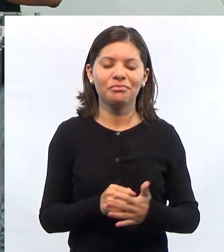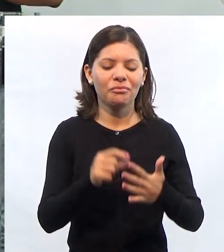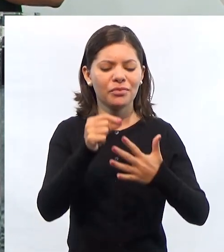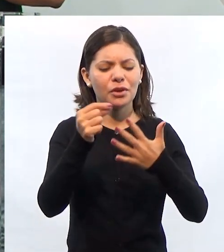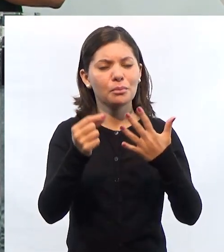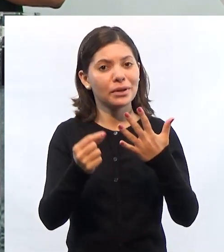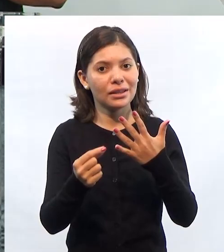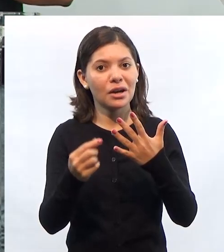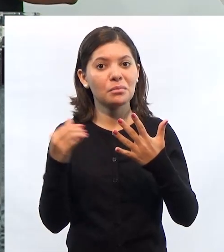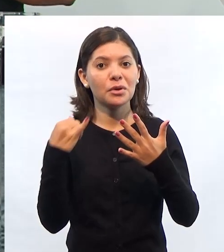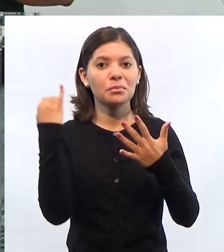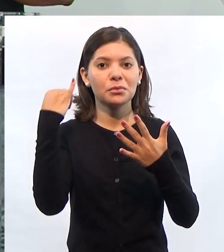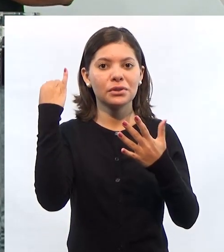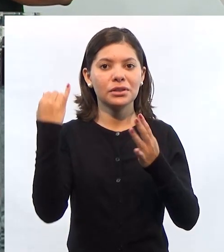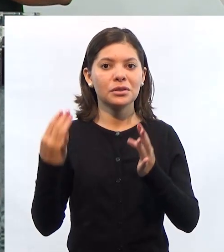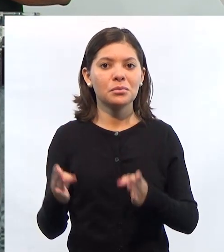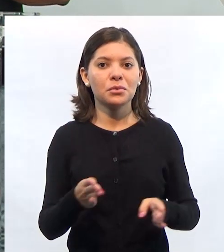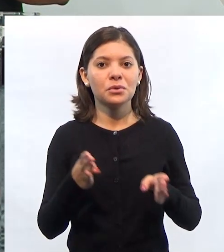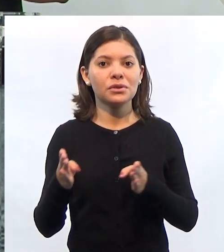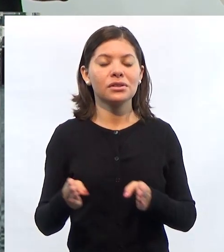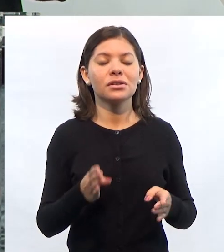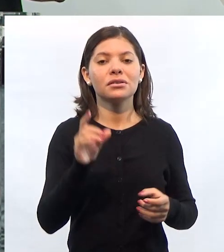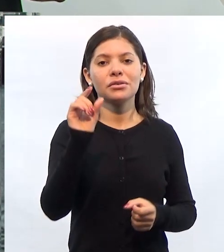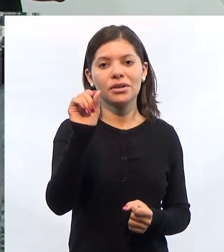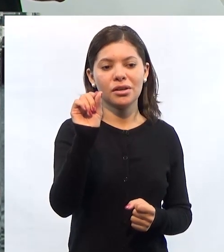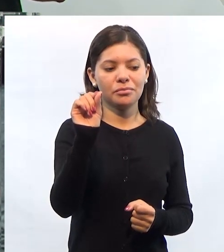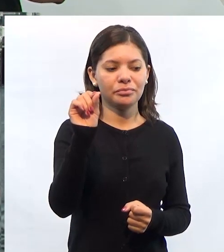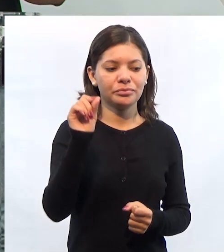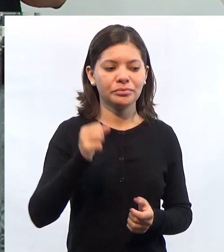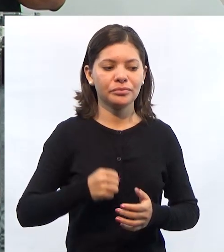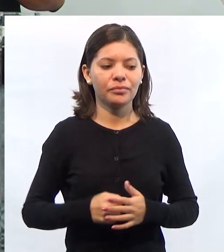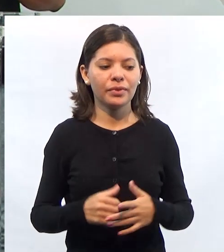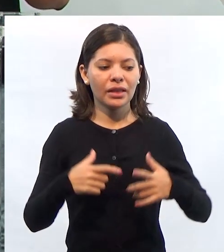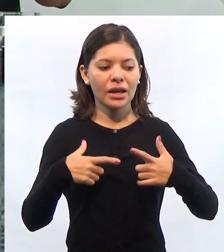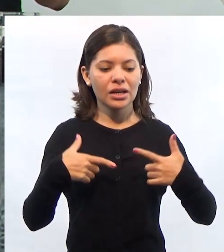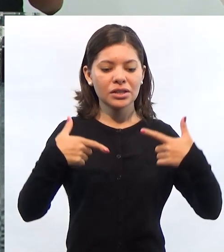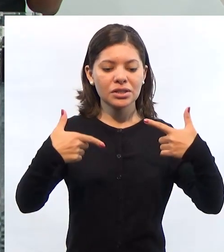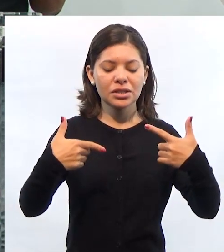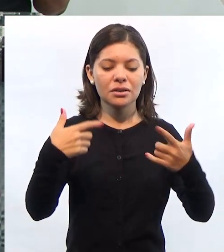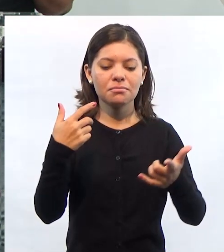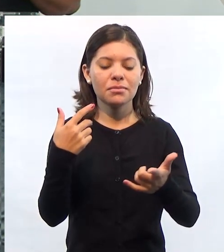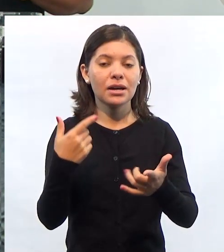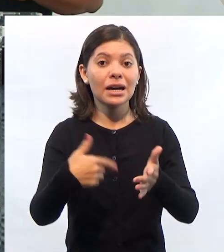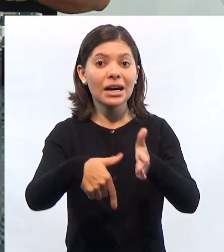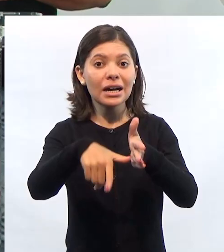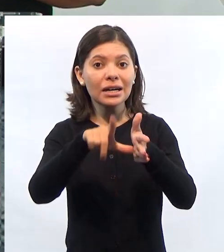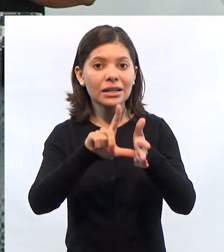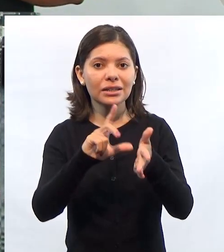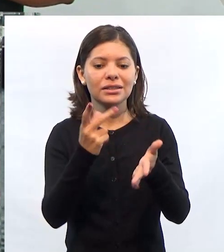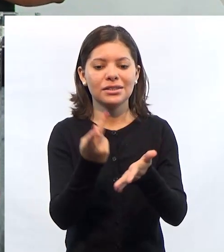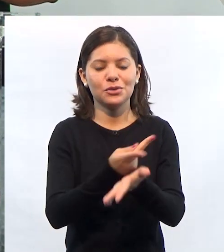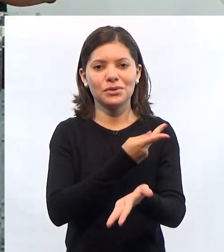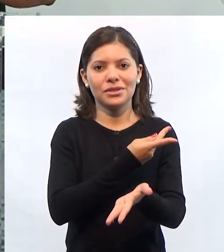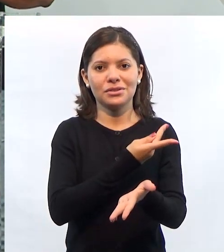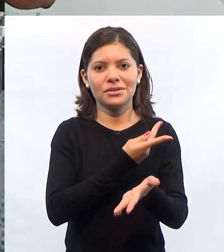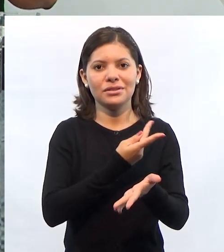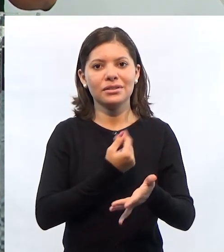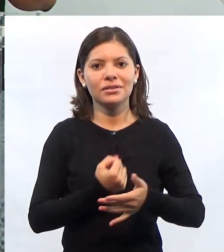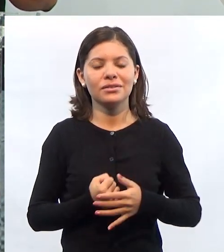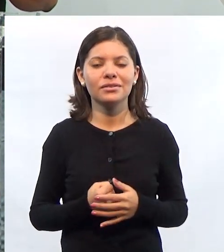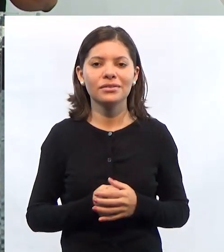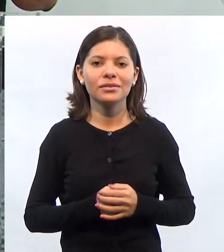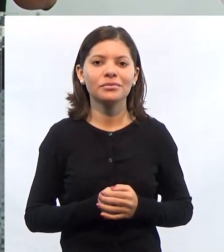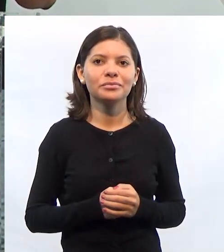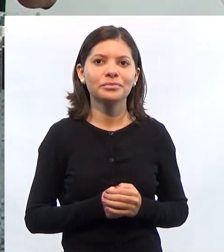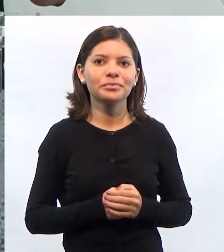outro etapa importante da produção também é agir para que erros não aconteçam Então